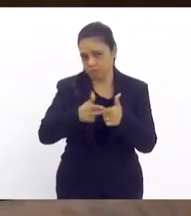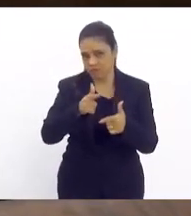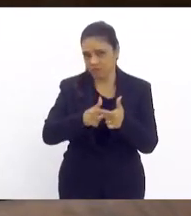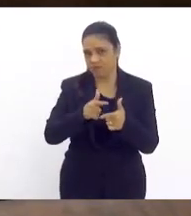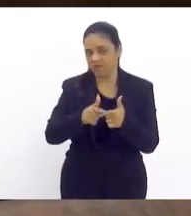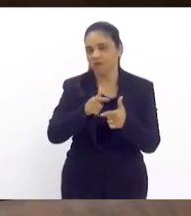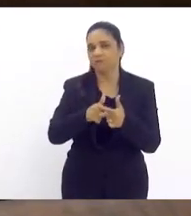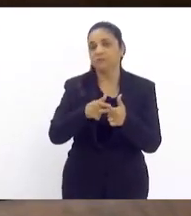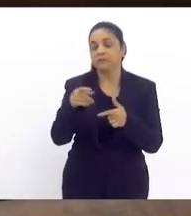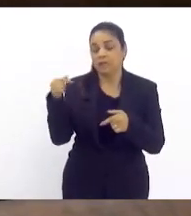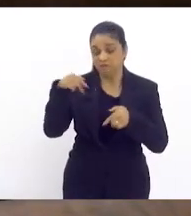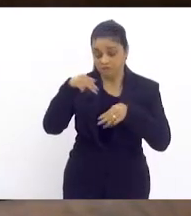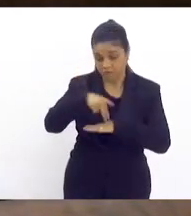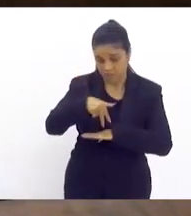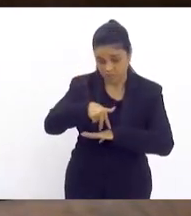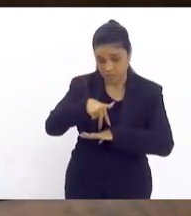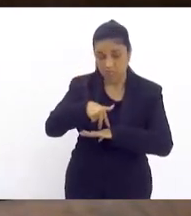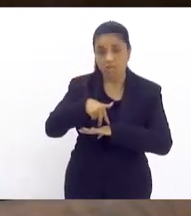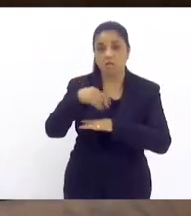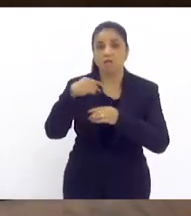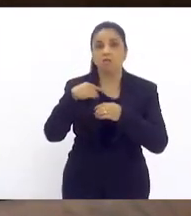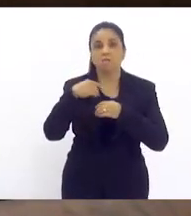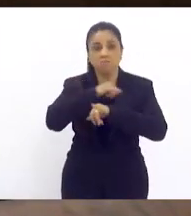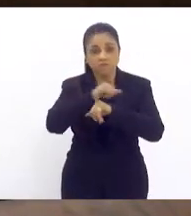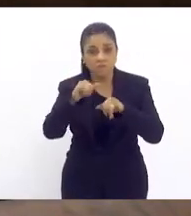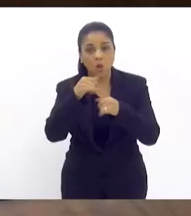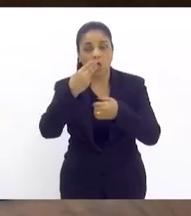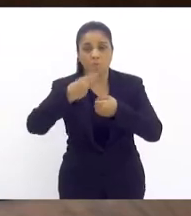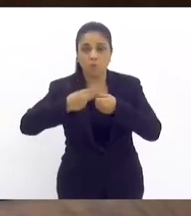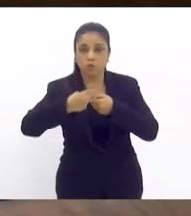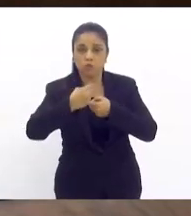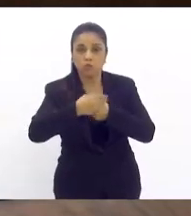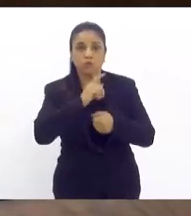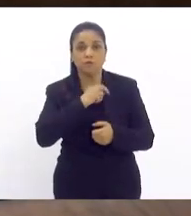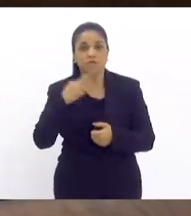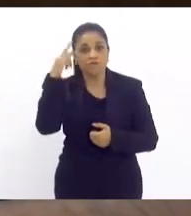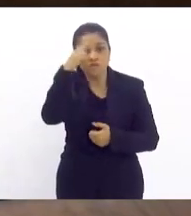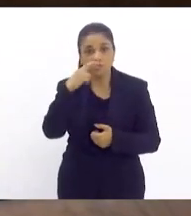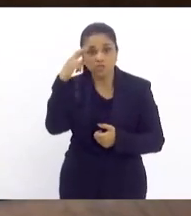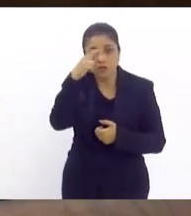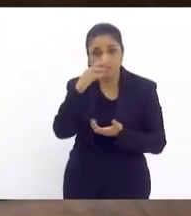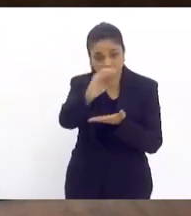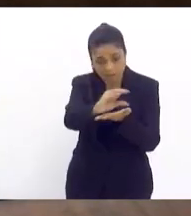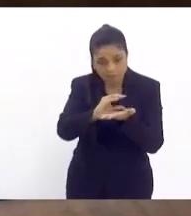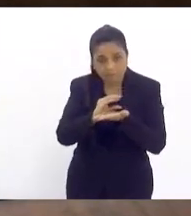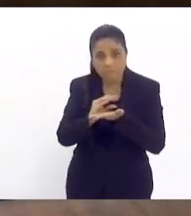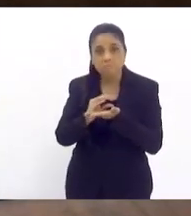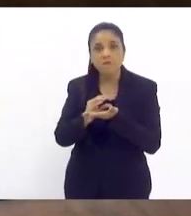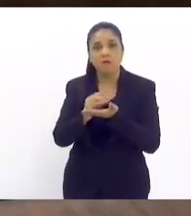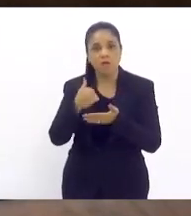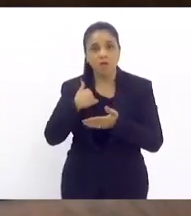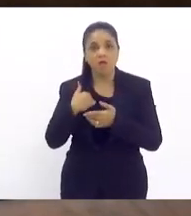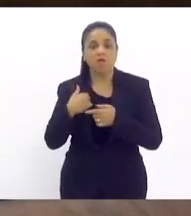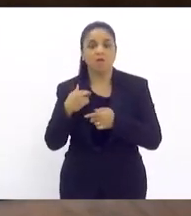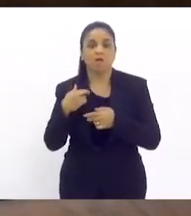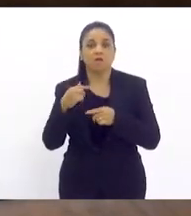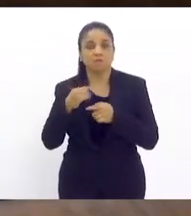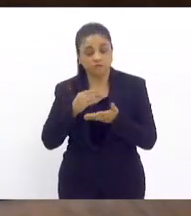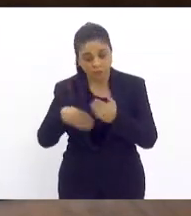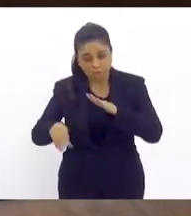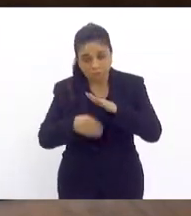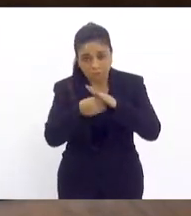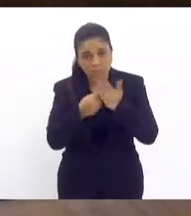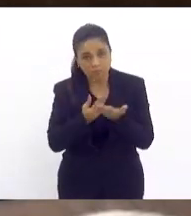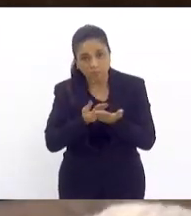cá o problema de cada município né e fiscalizar toda essa verba que é uma prerrogativa nossa nós vamos enviar essa emendas